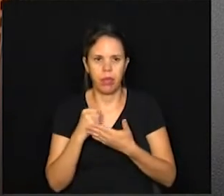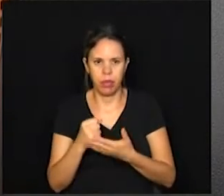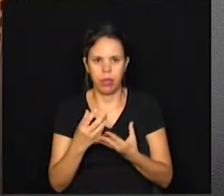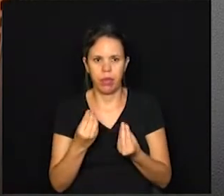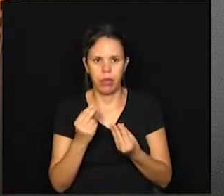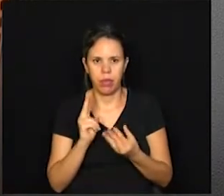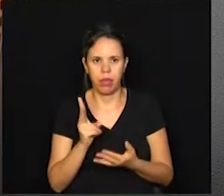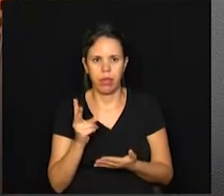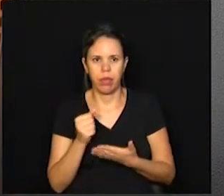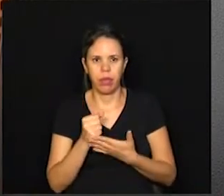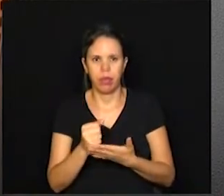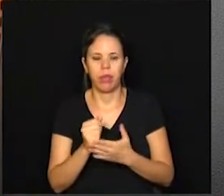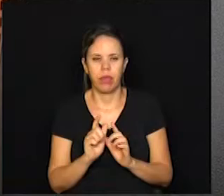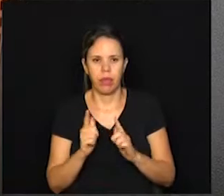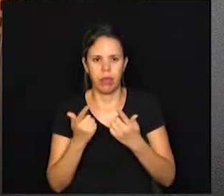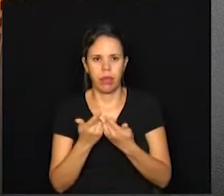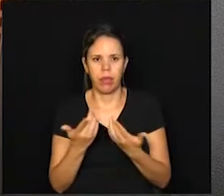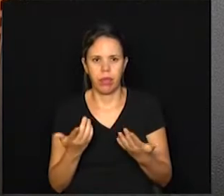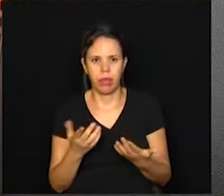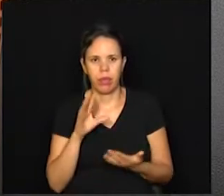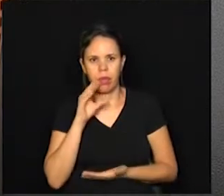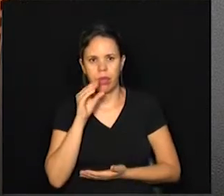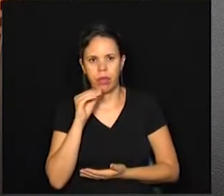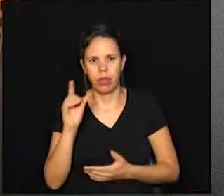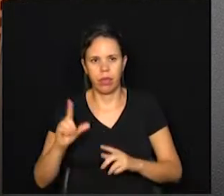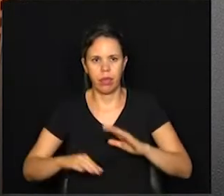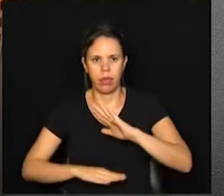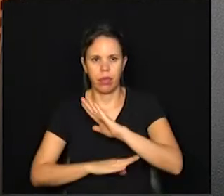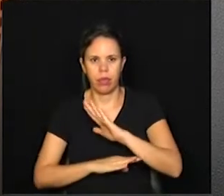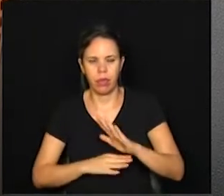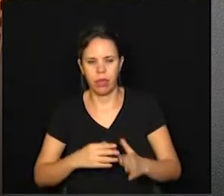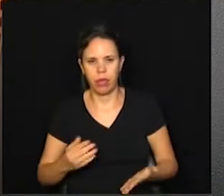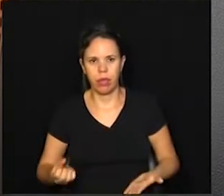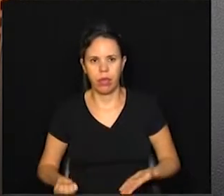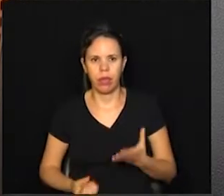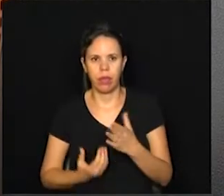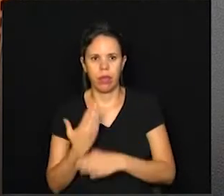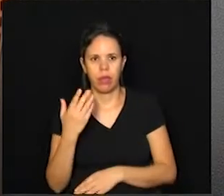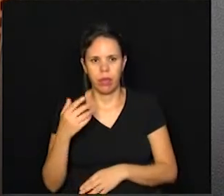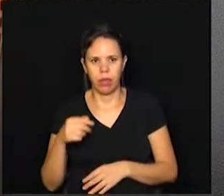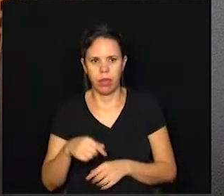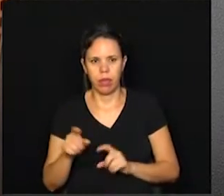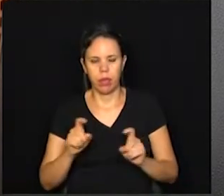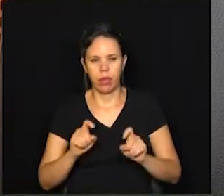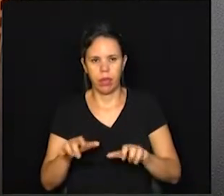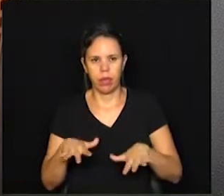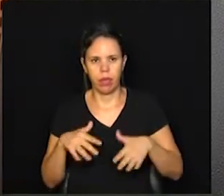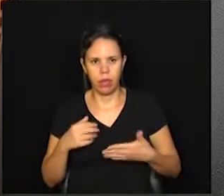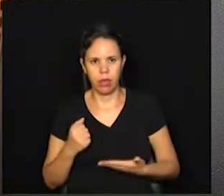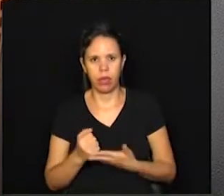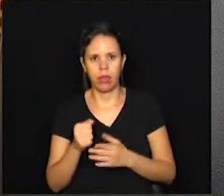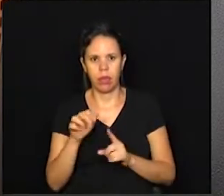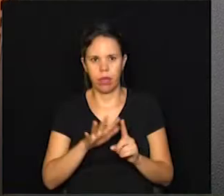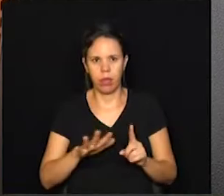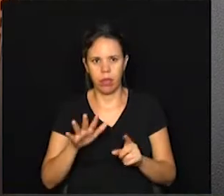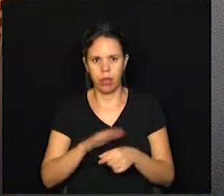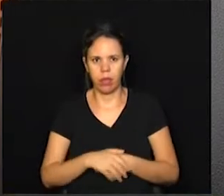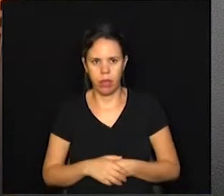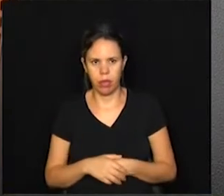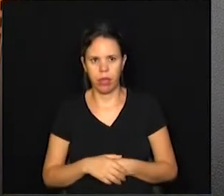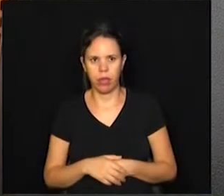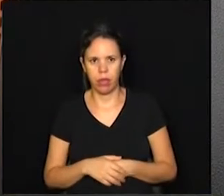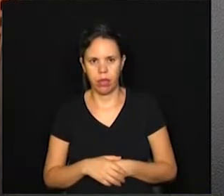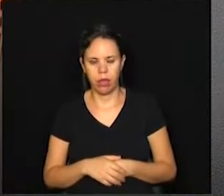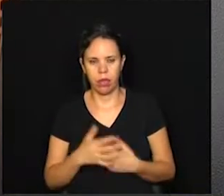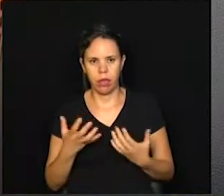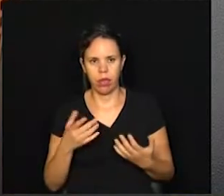demais, toda essa equipe aí faz com que a gente consiga materializar e ajudar a sociedade. Eu